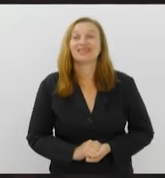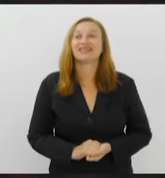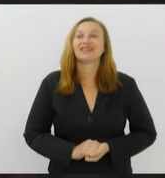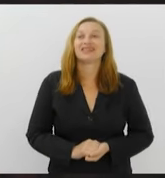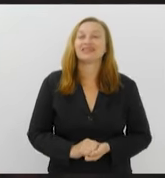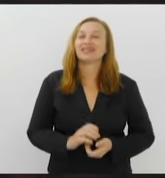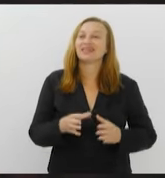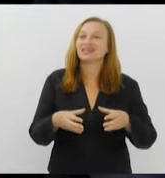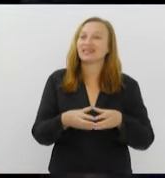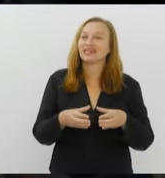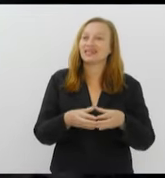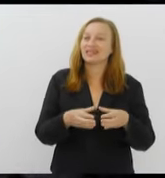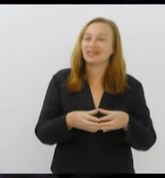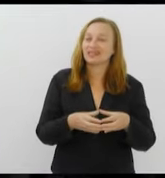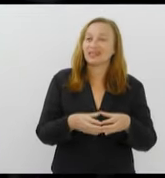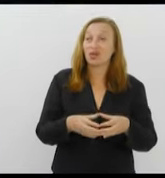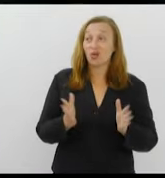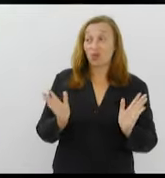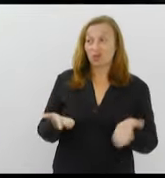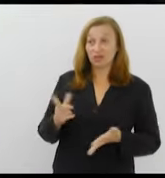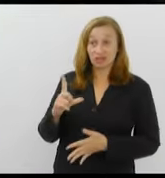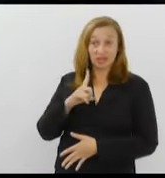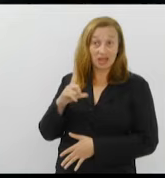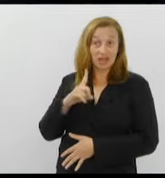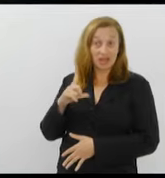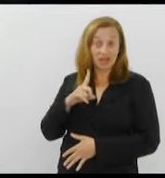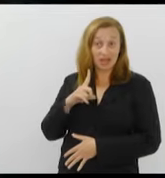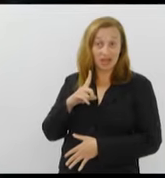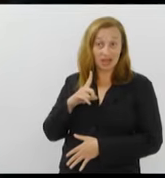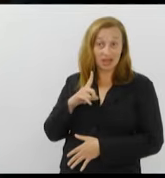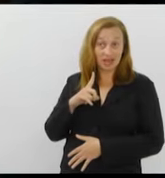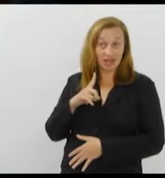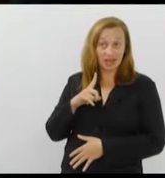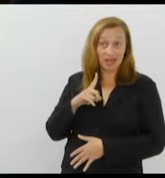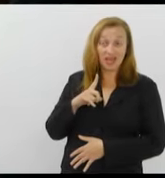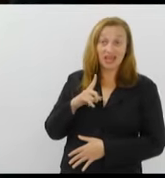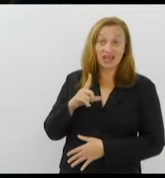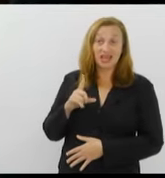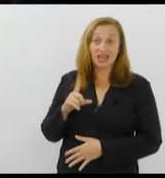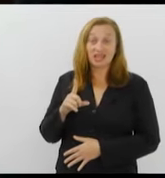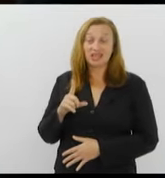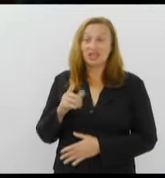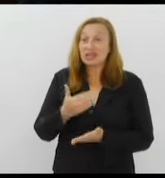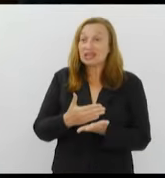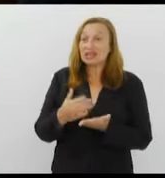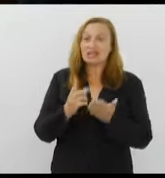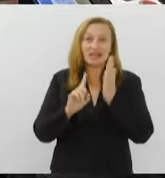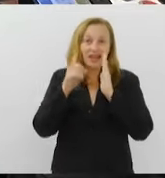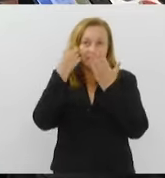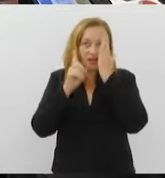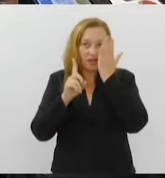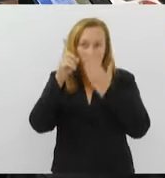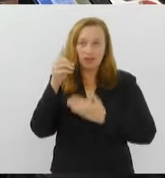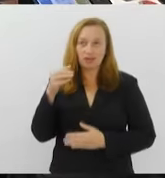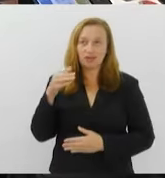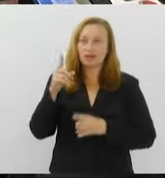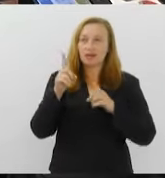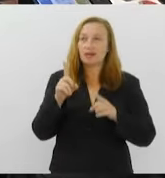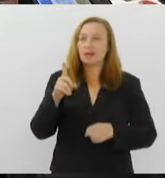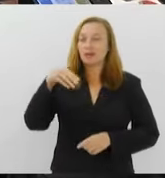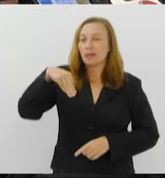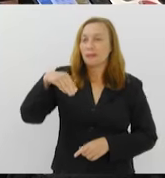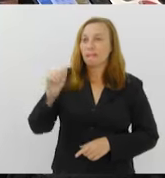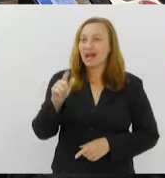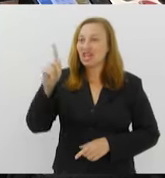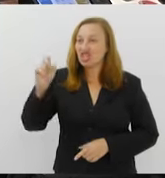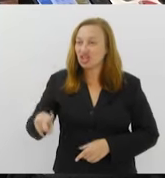Pela Comissão de... Presidente, hoje teremos uma edição do Carnamagé e está todo mundo convidado. Ó, nós vamos ter